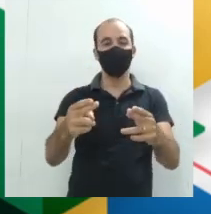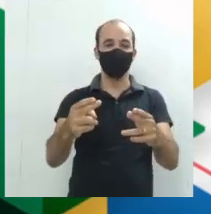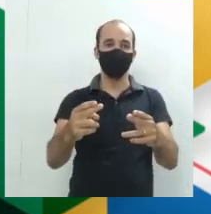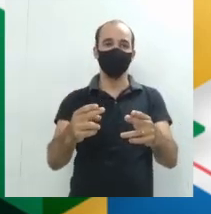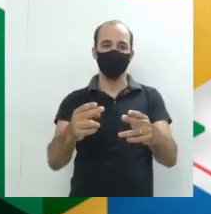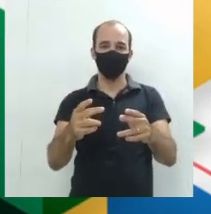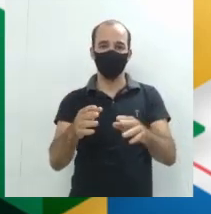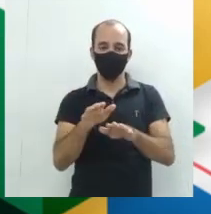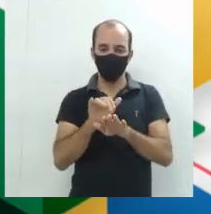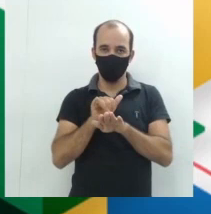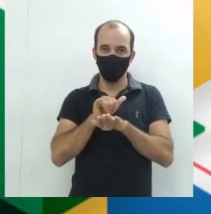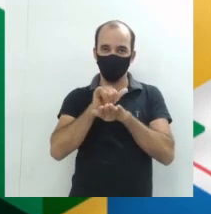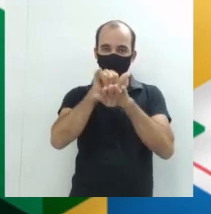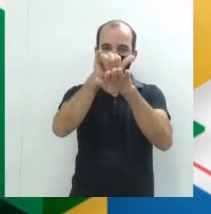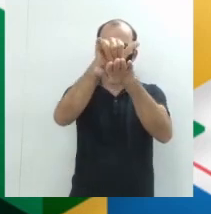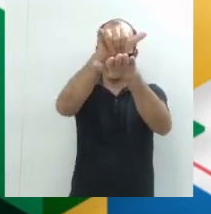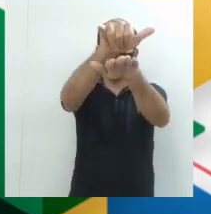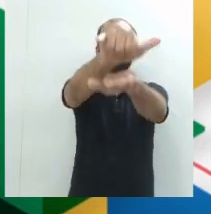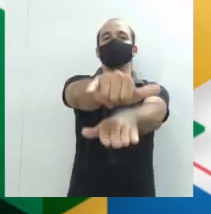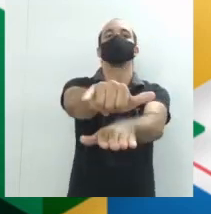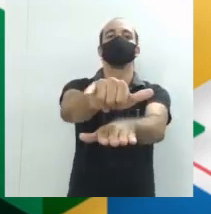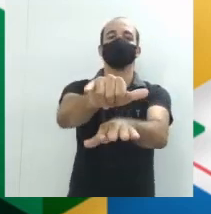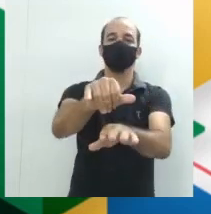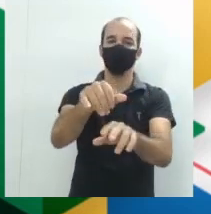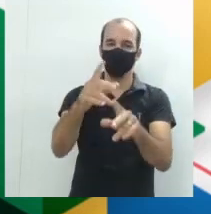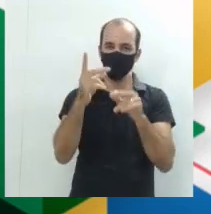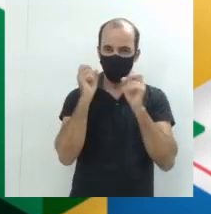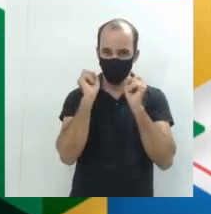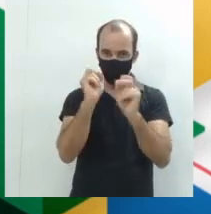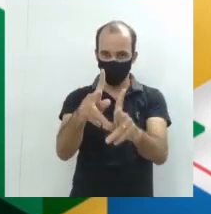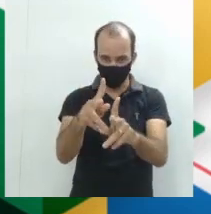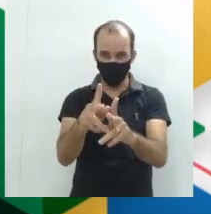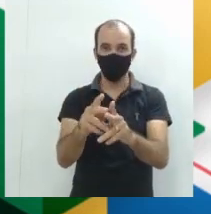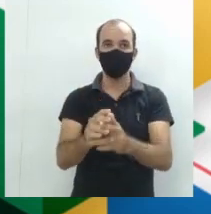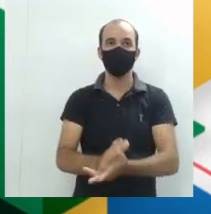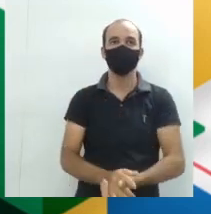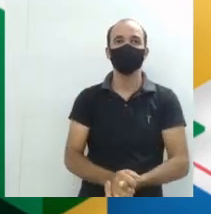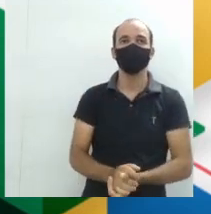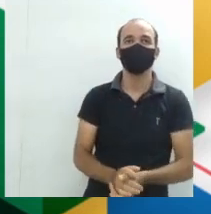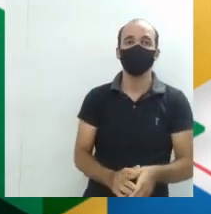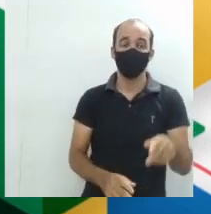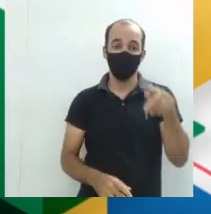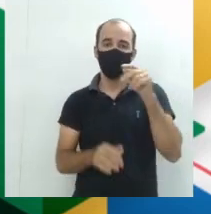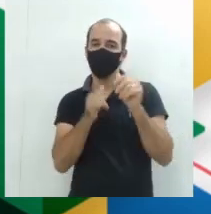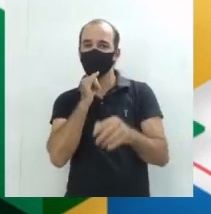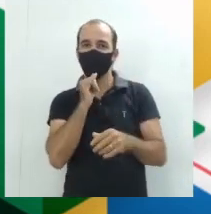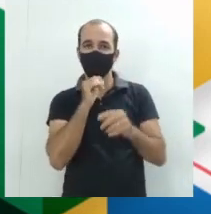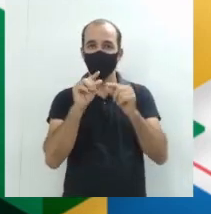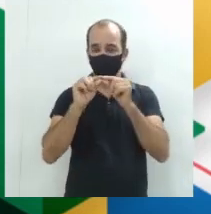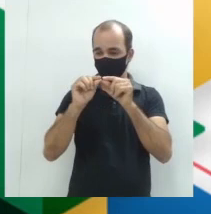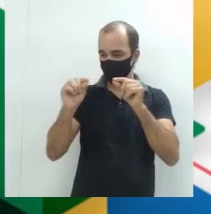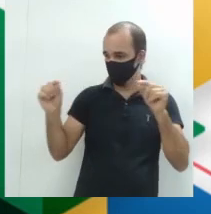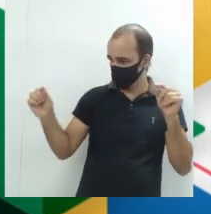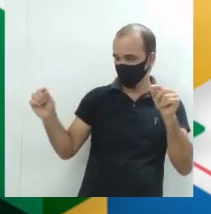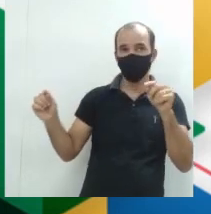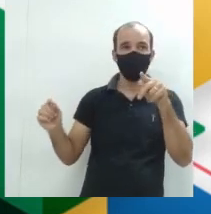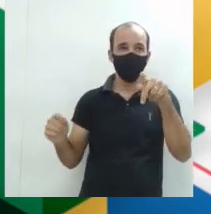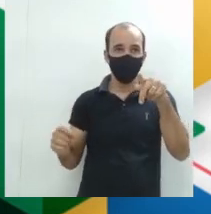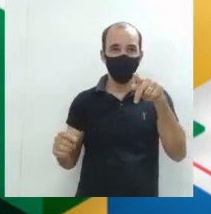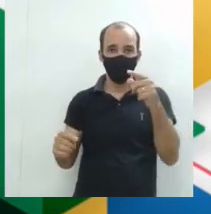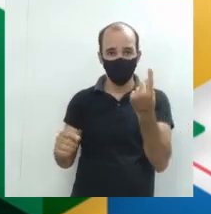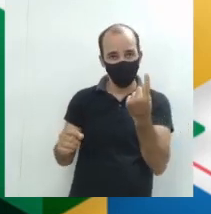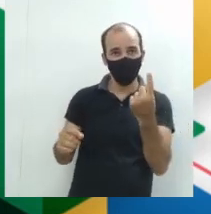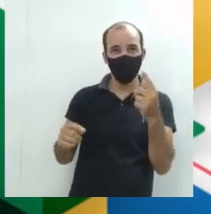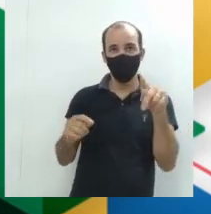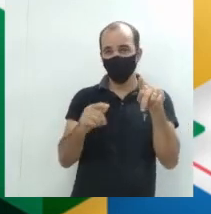P1 e T1, posição 1 e instante 1. Na trajetória retilínea, tu